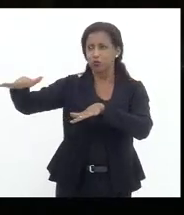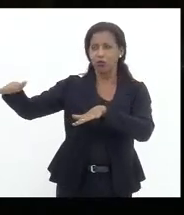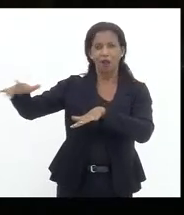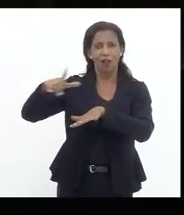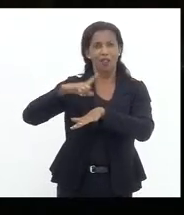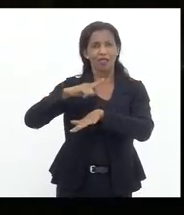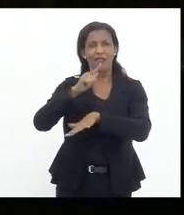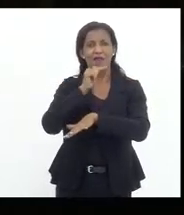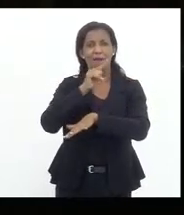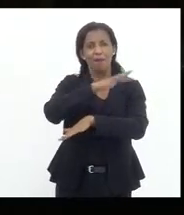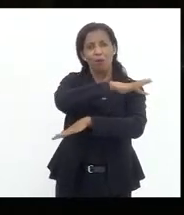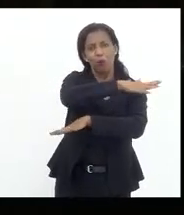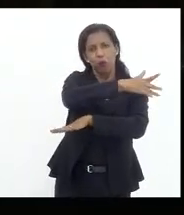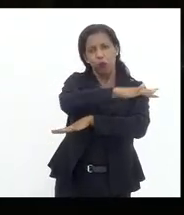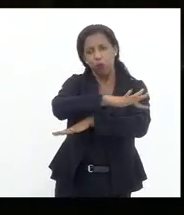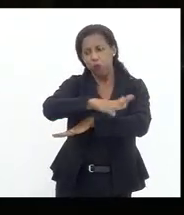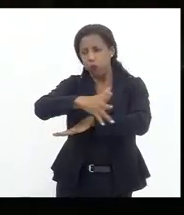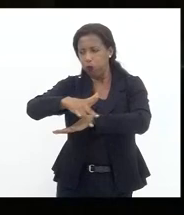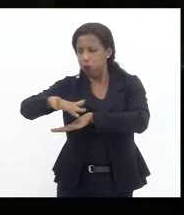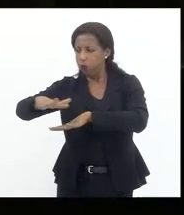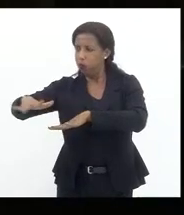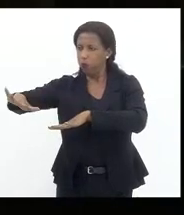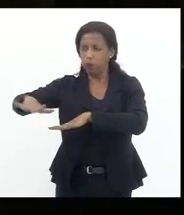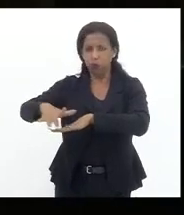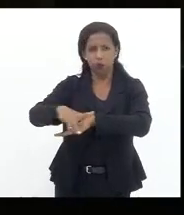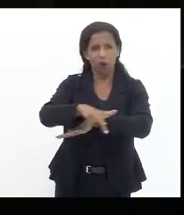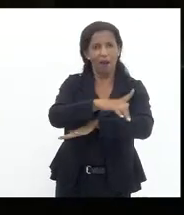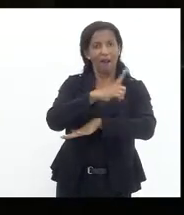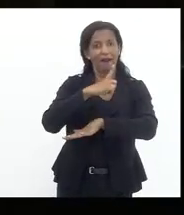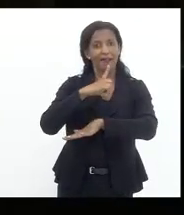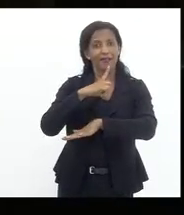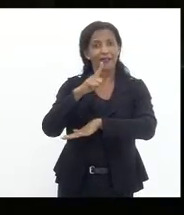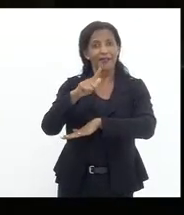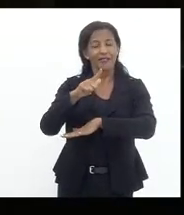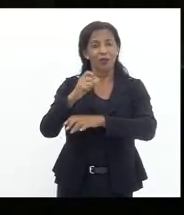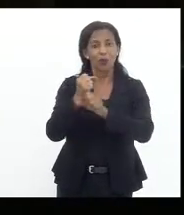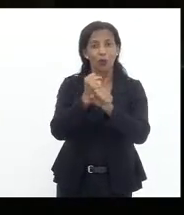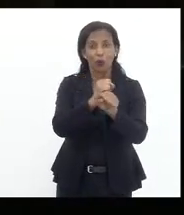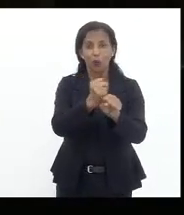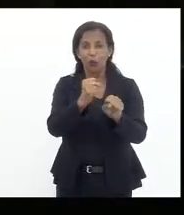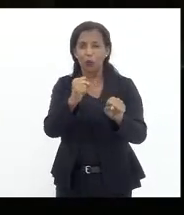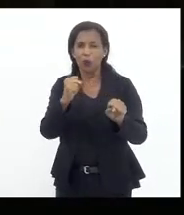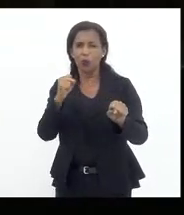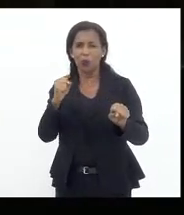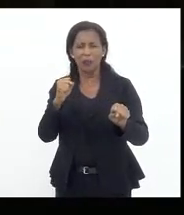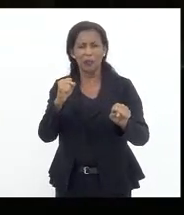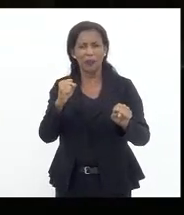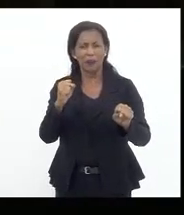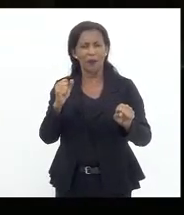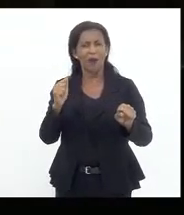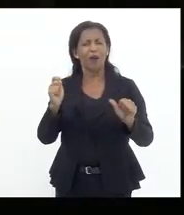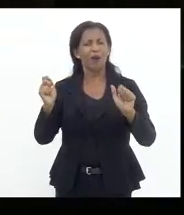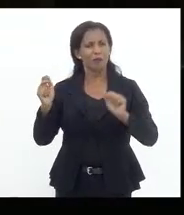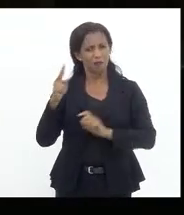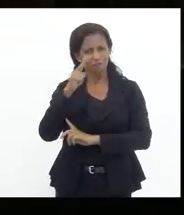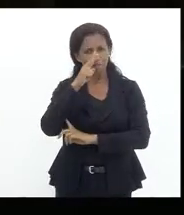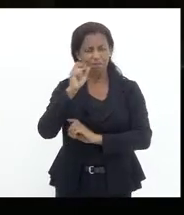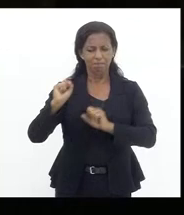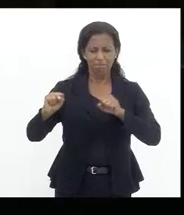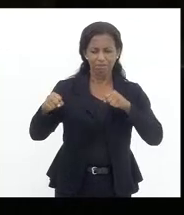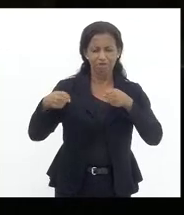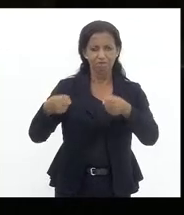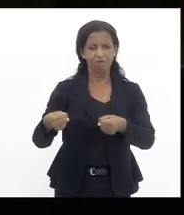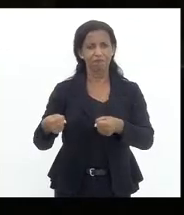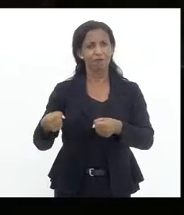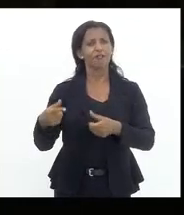costeira e que tem um enorme potencial exatamente